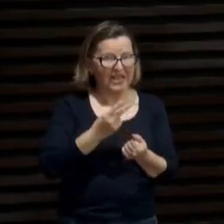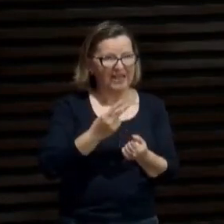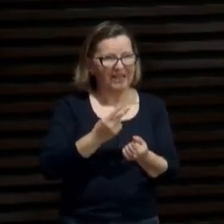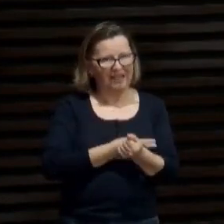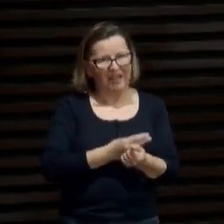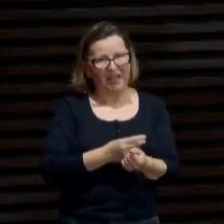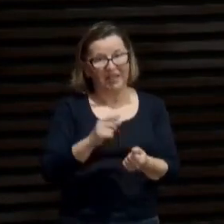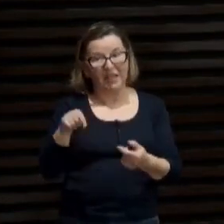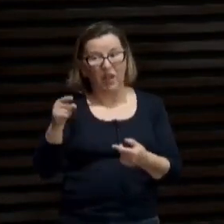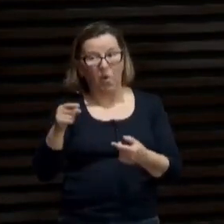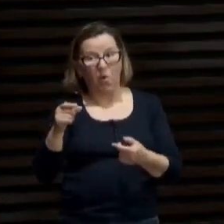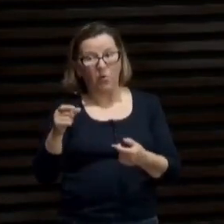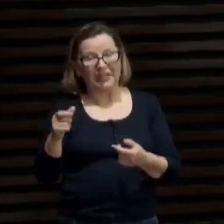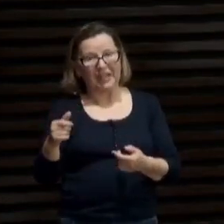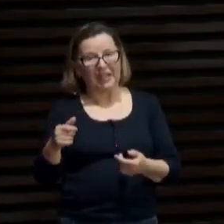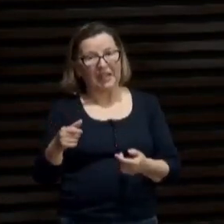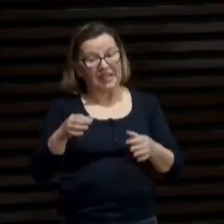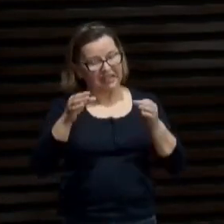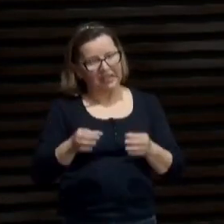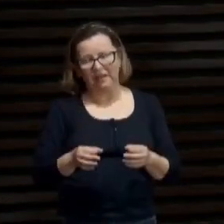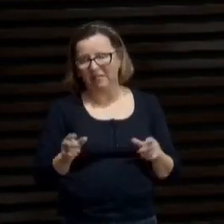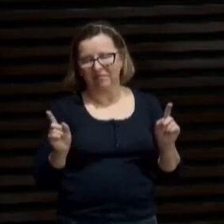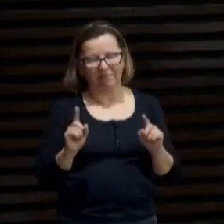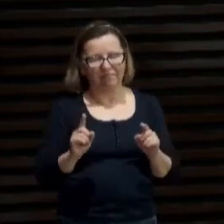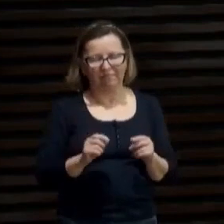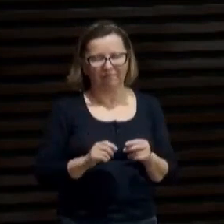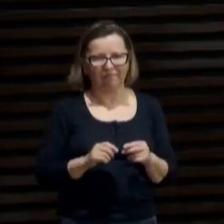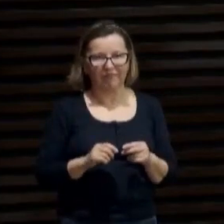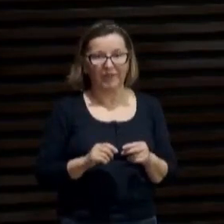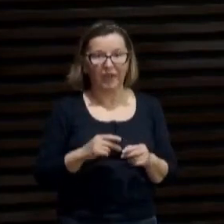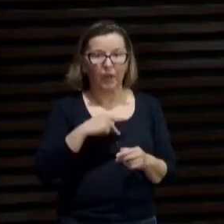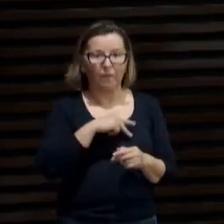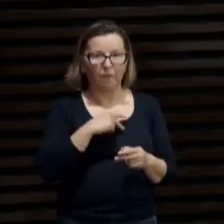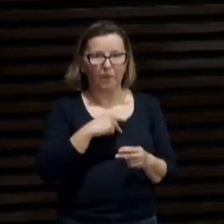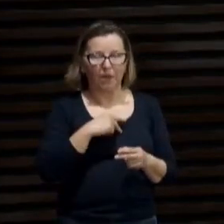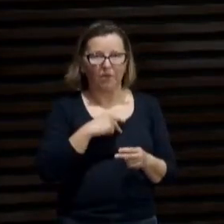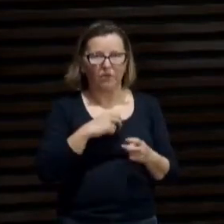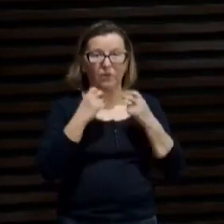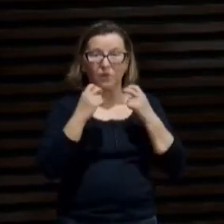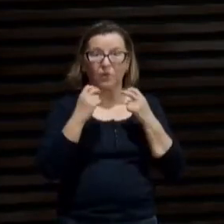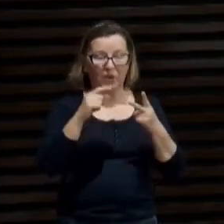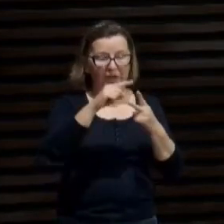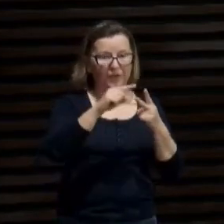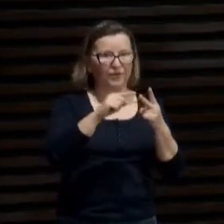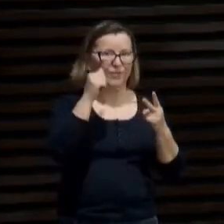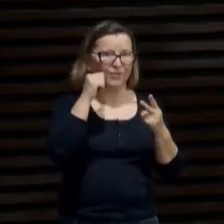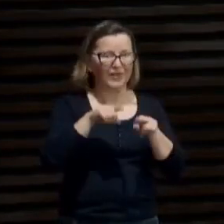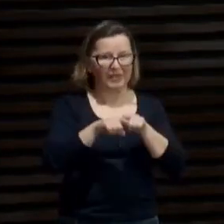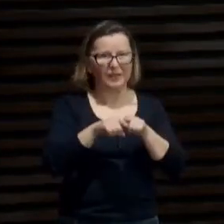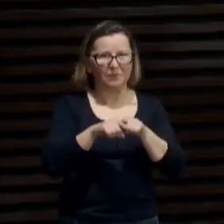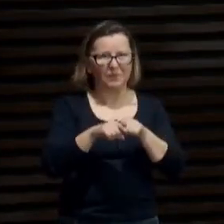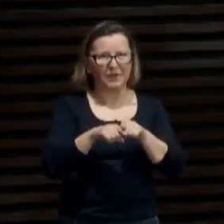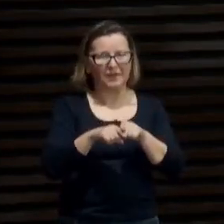Sintique. Ele não diz isso. Ele roga às duas que pensem concordemente no Senhor. E em